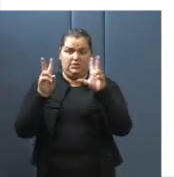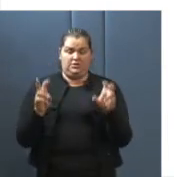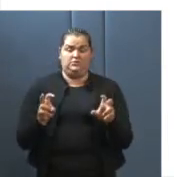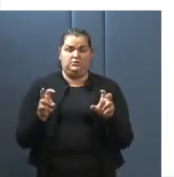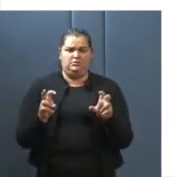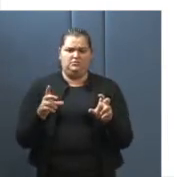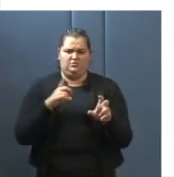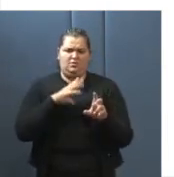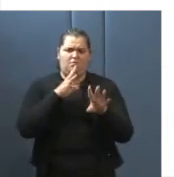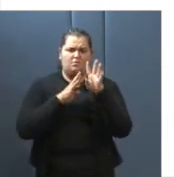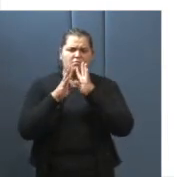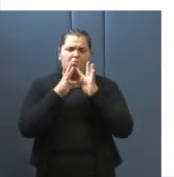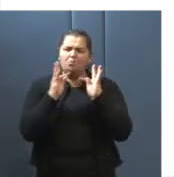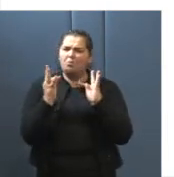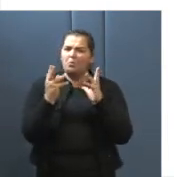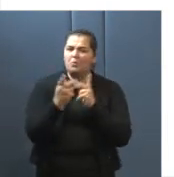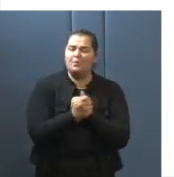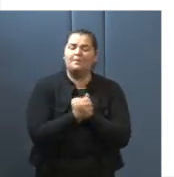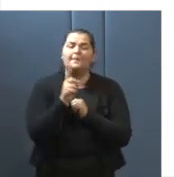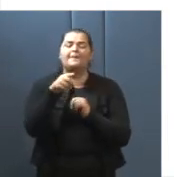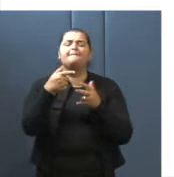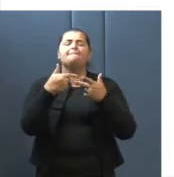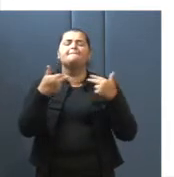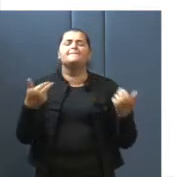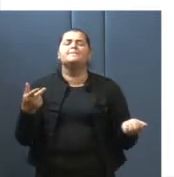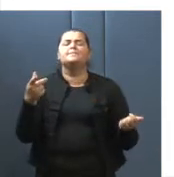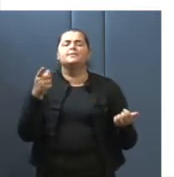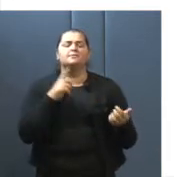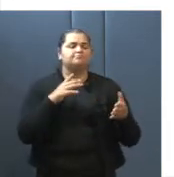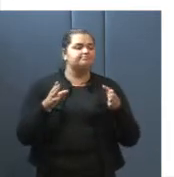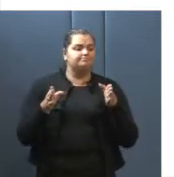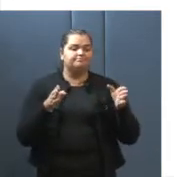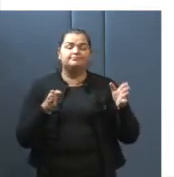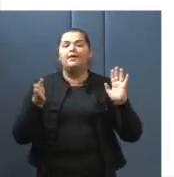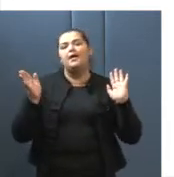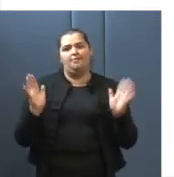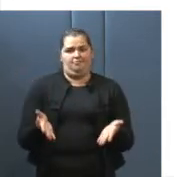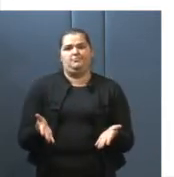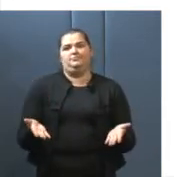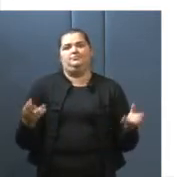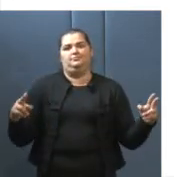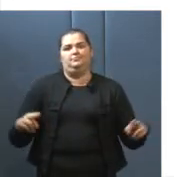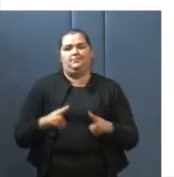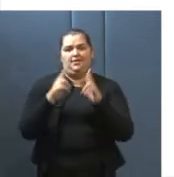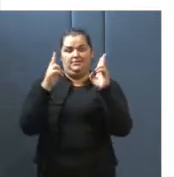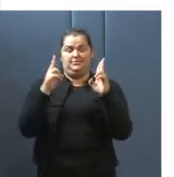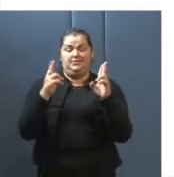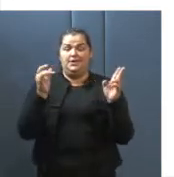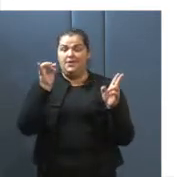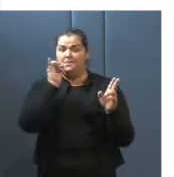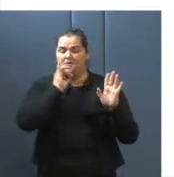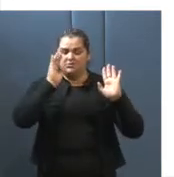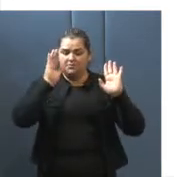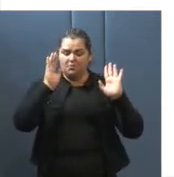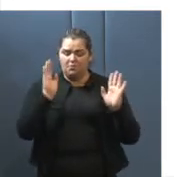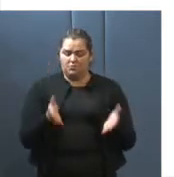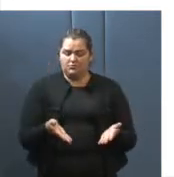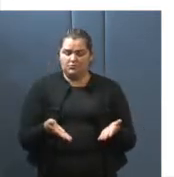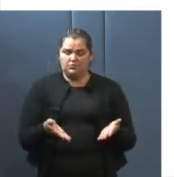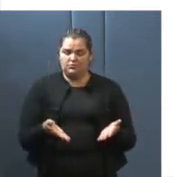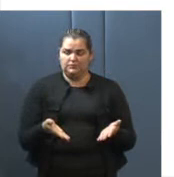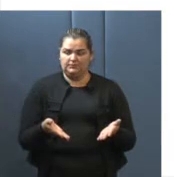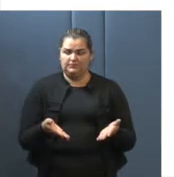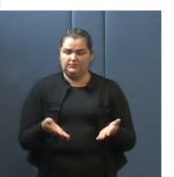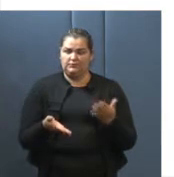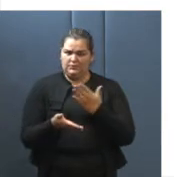para trazer para o conhecimento de vocês, que são coisas que a gente está faceando agora no Clube de Paris. Hoje, conforme eu